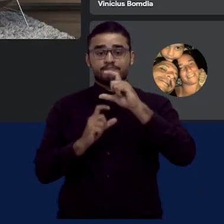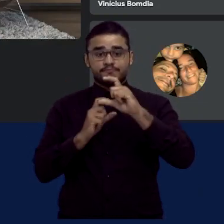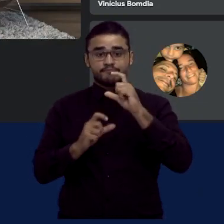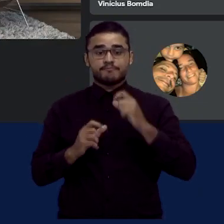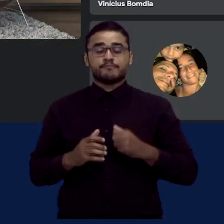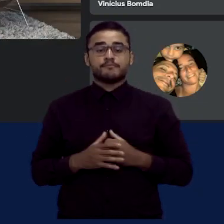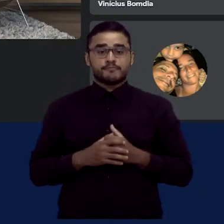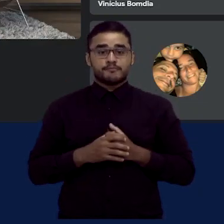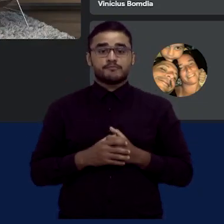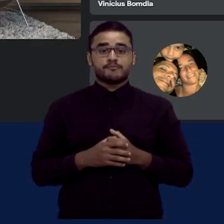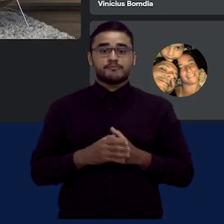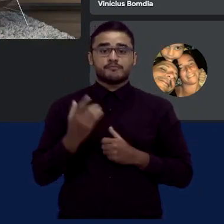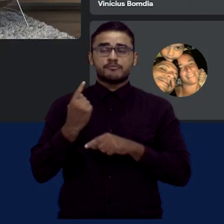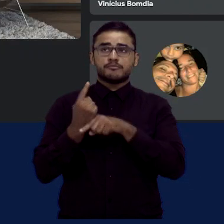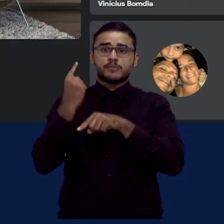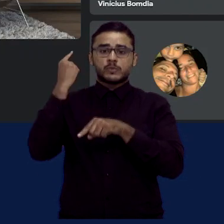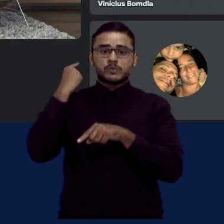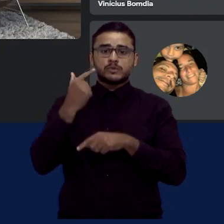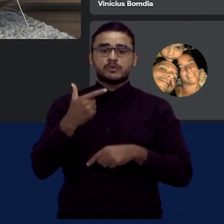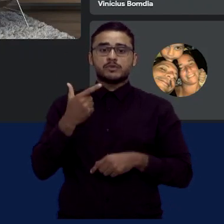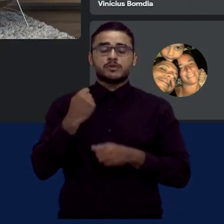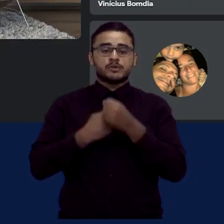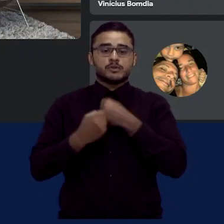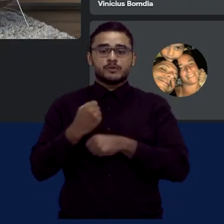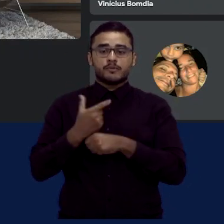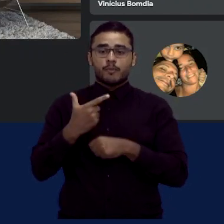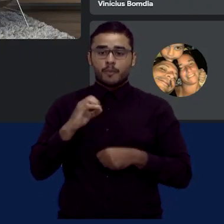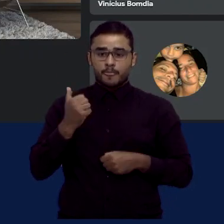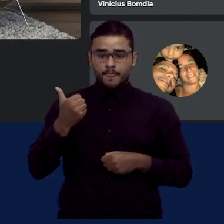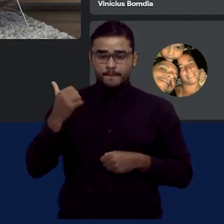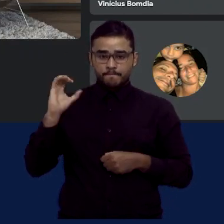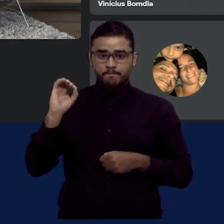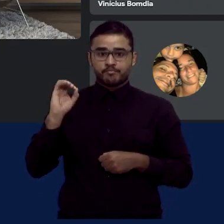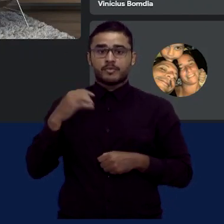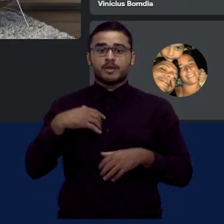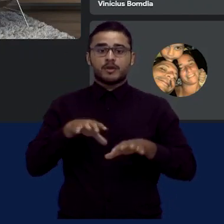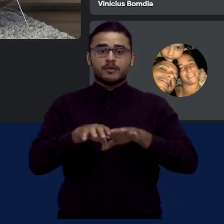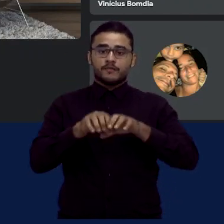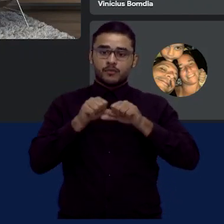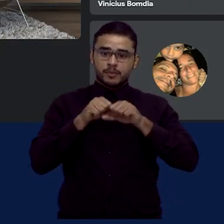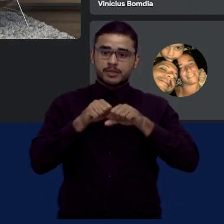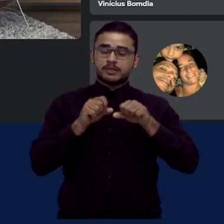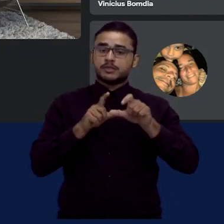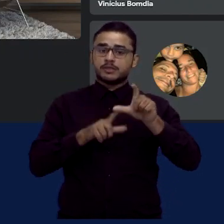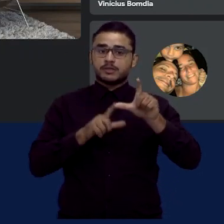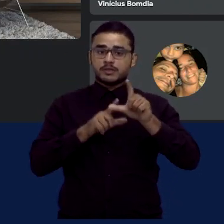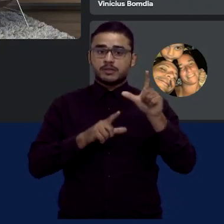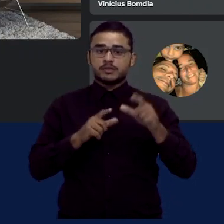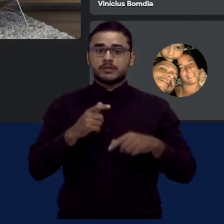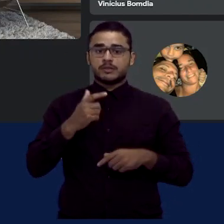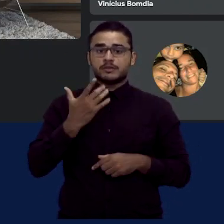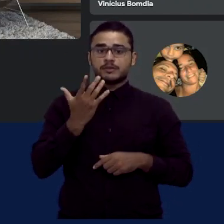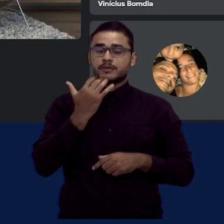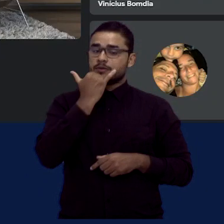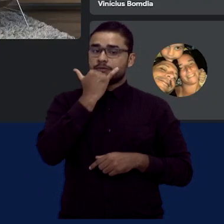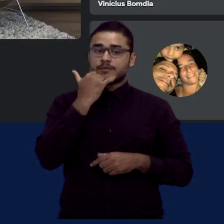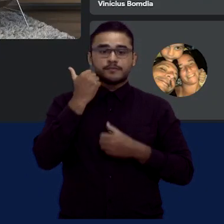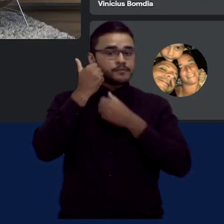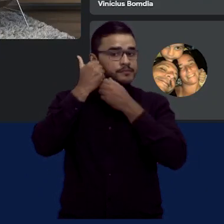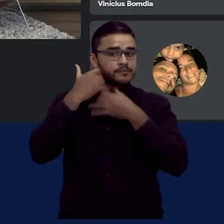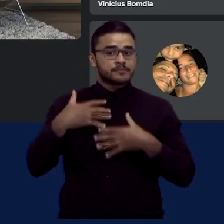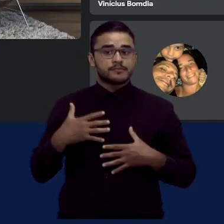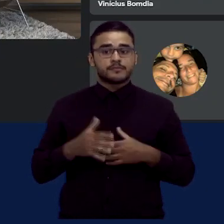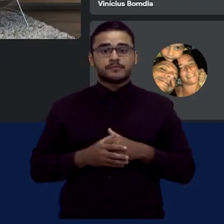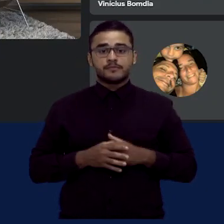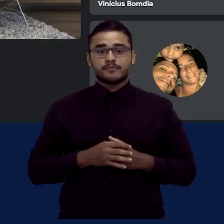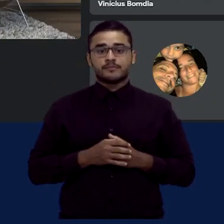Trabalho com quadrinhos desde 2010, sou formado em letras pela Universidade Estadual do Ceará. Esqueci de me autodescrever, me perdoe. Deixa eu